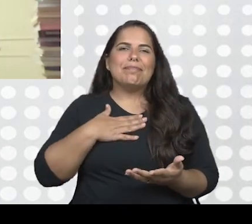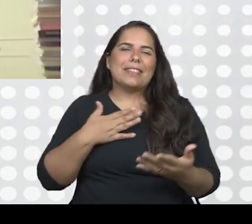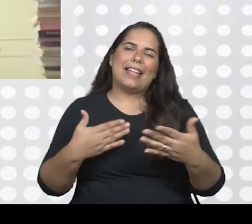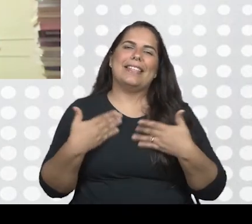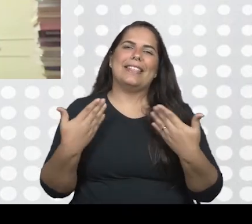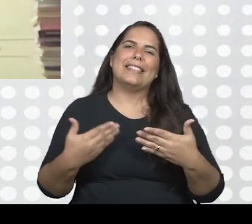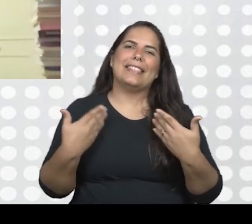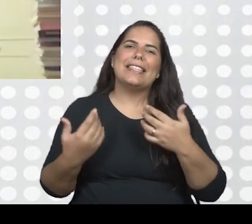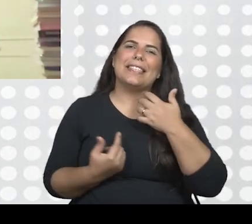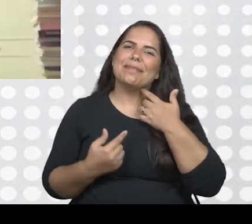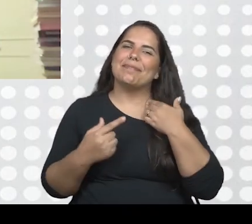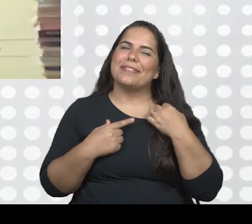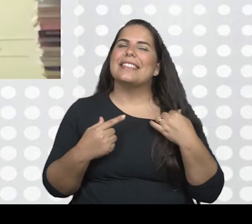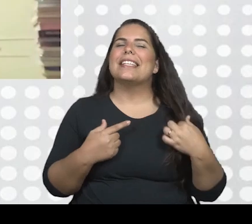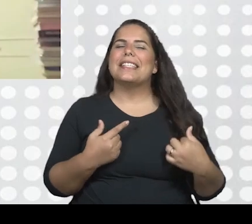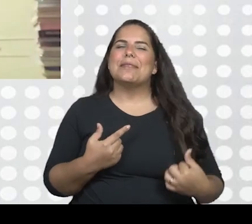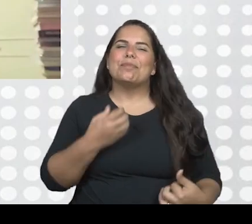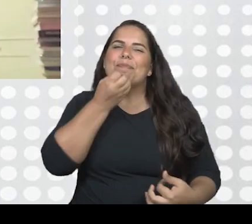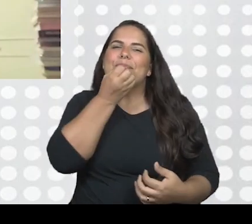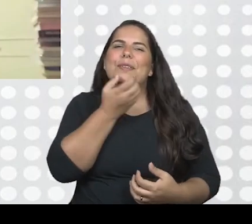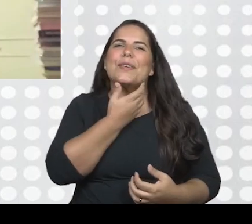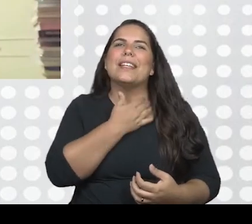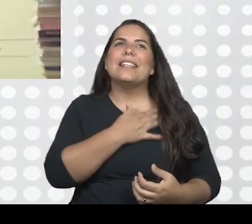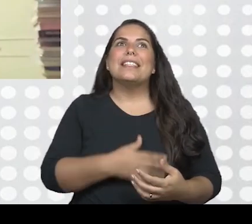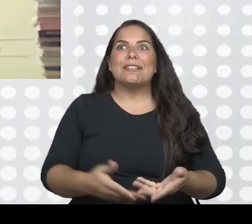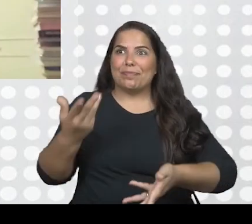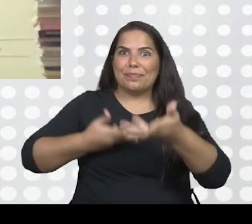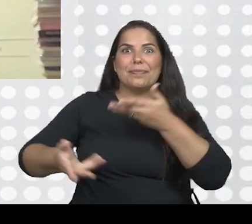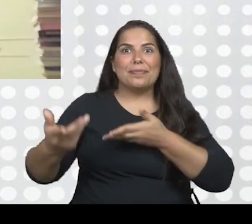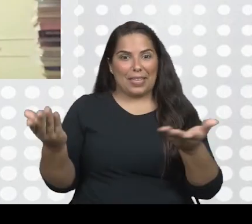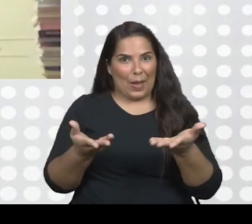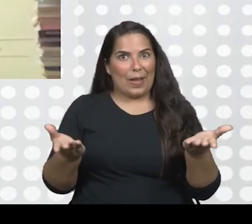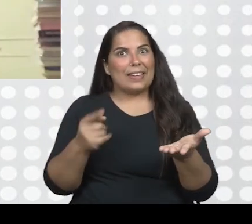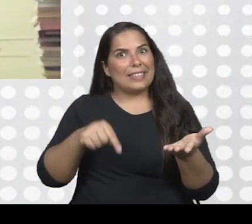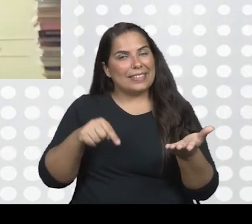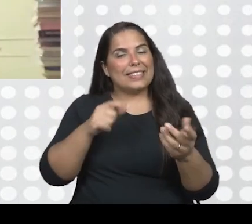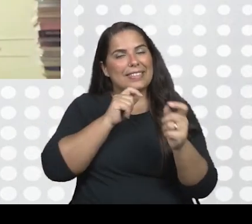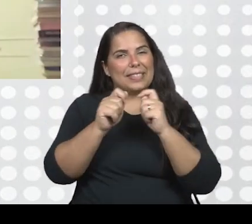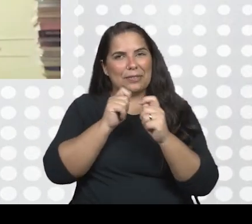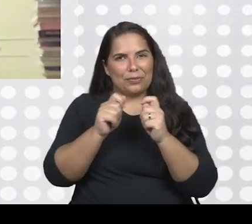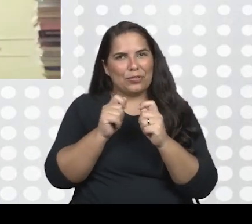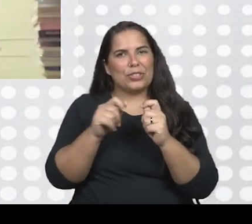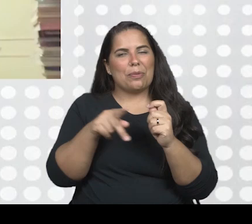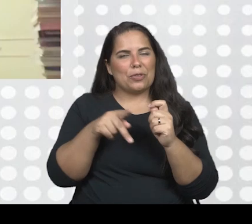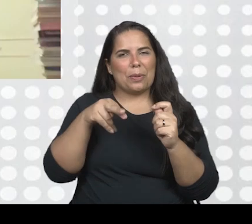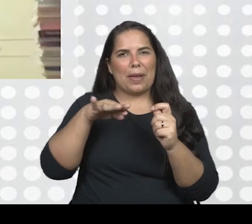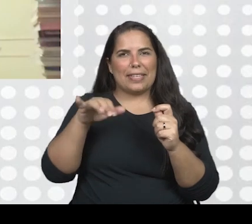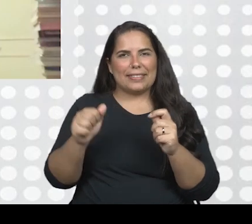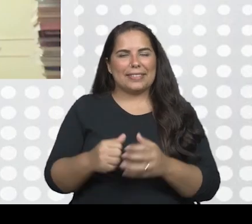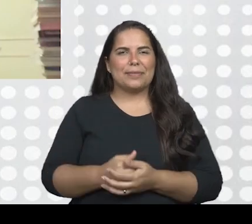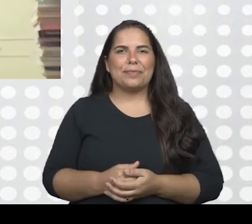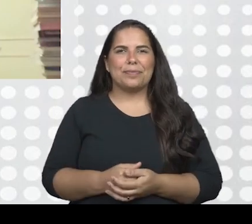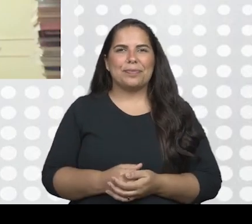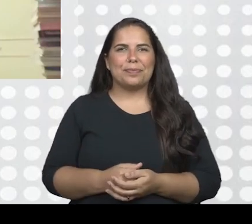uma alegria inestimável, enorme, de dividir, né, essa mesa, de fazer essa entrevista com a professora Márcia.